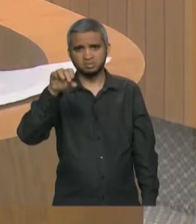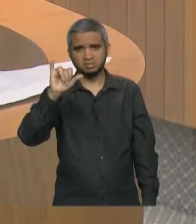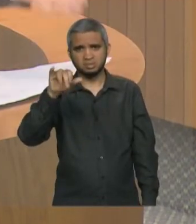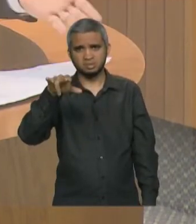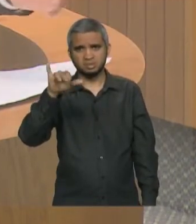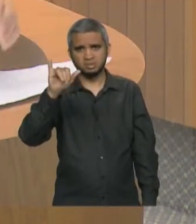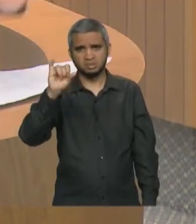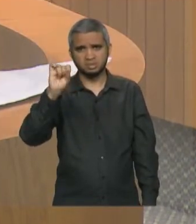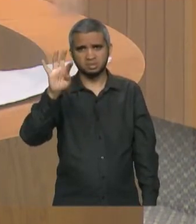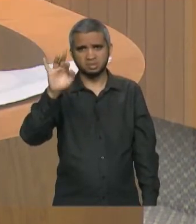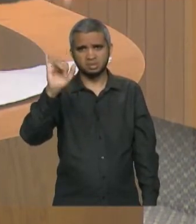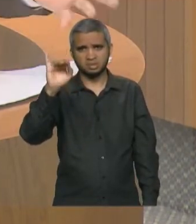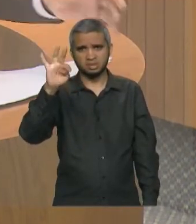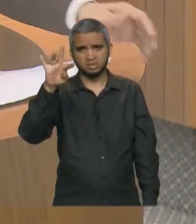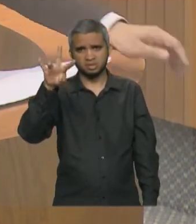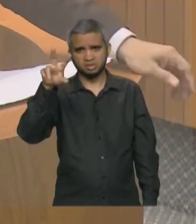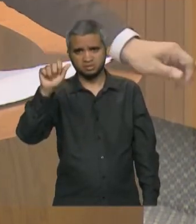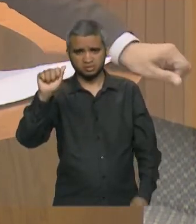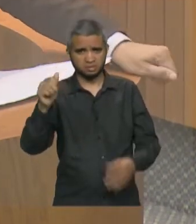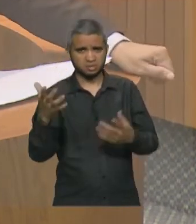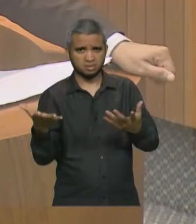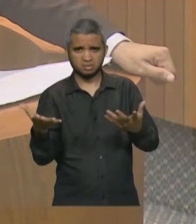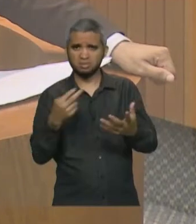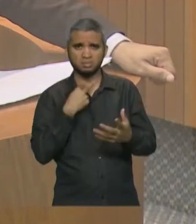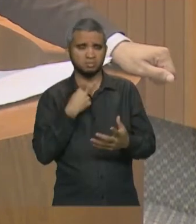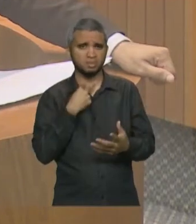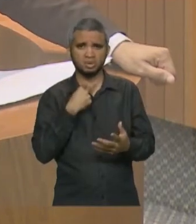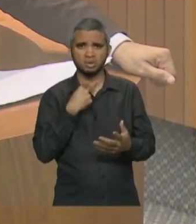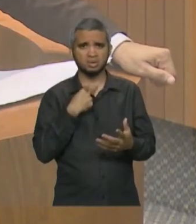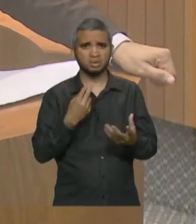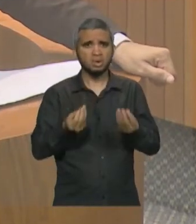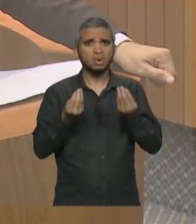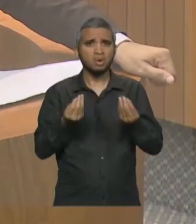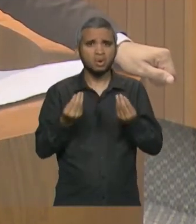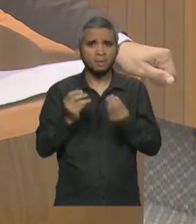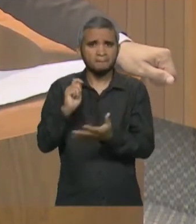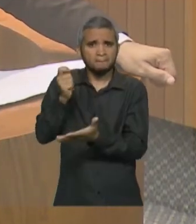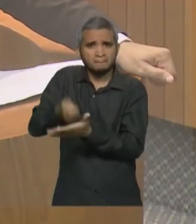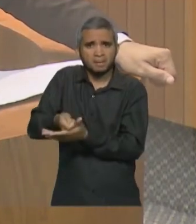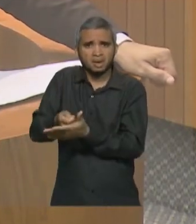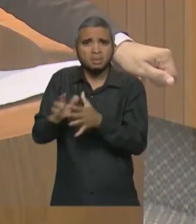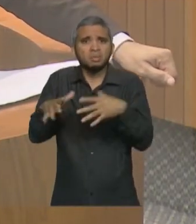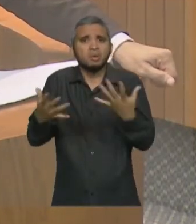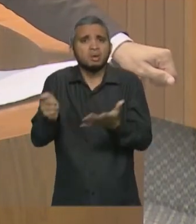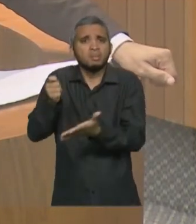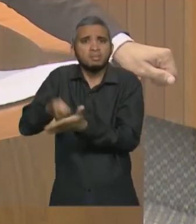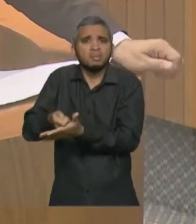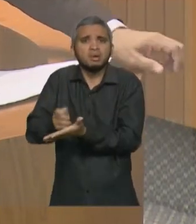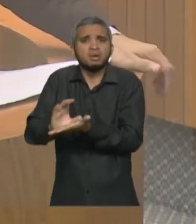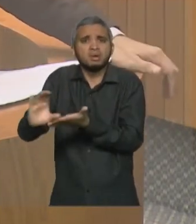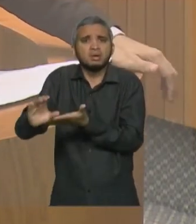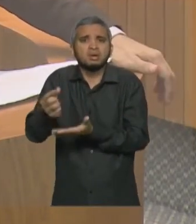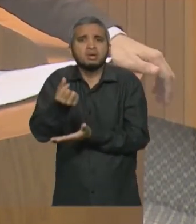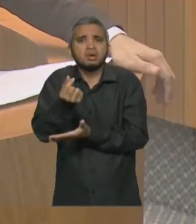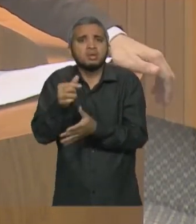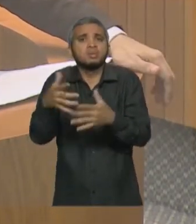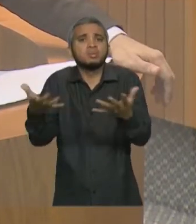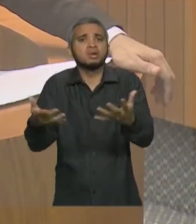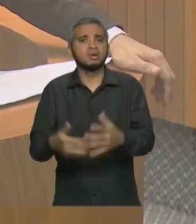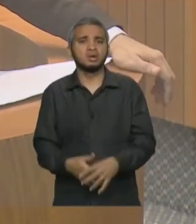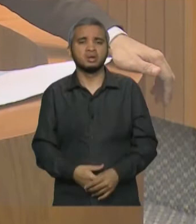Já executaram como? Já pagaram como? Com dinheiro dos carros apreendidos dos trabalhadores